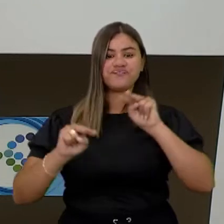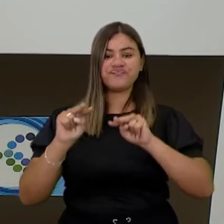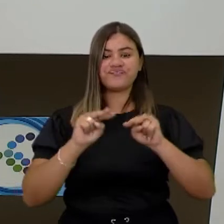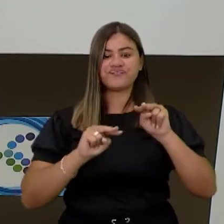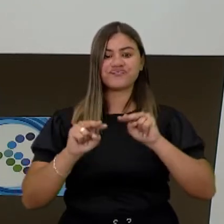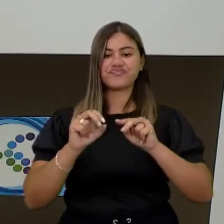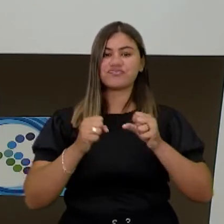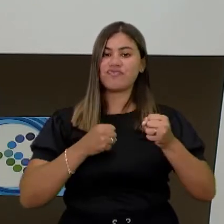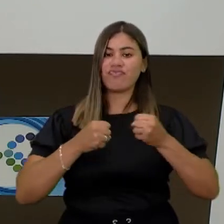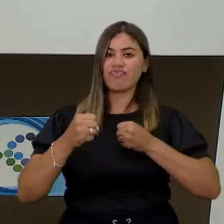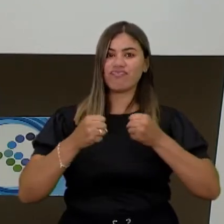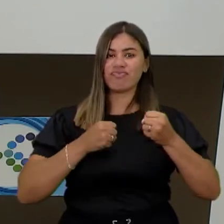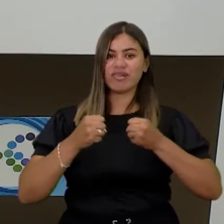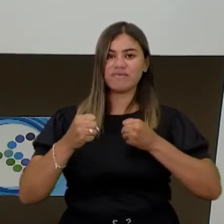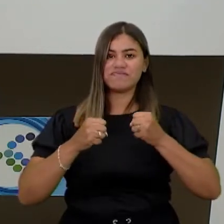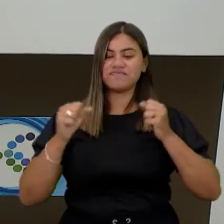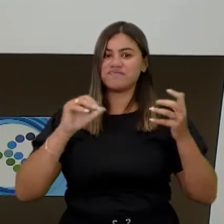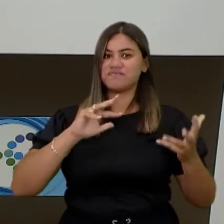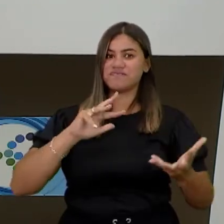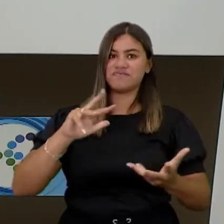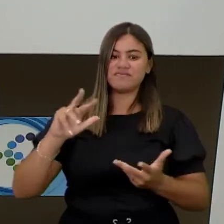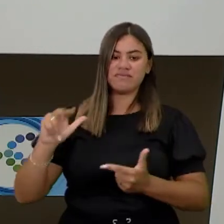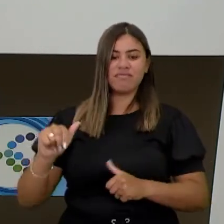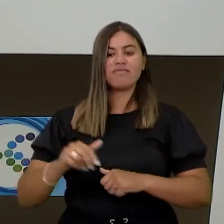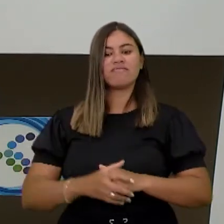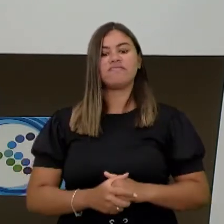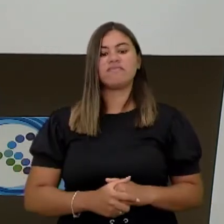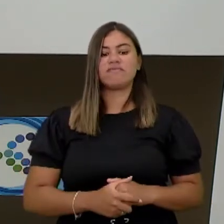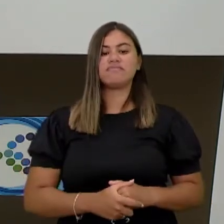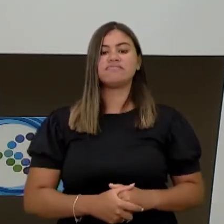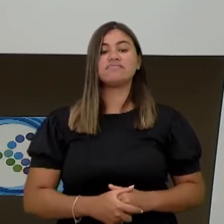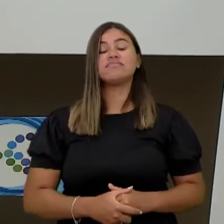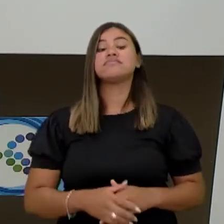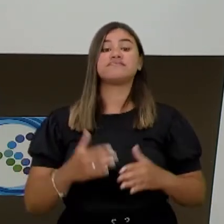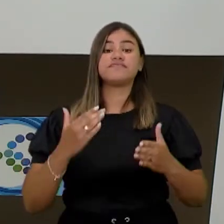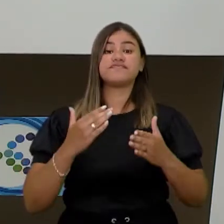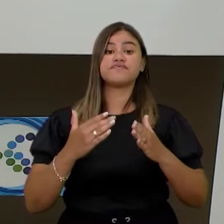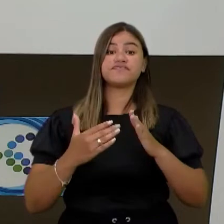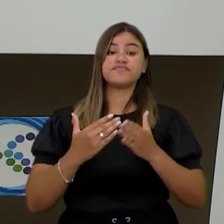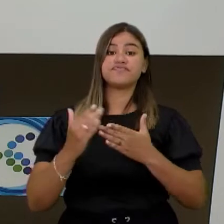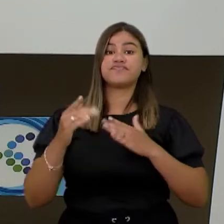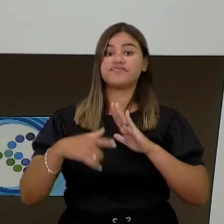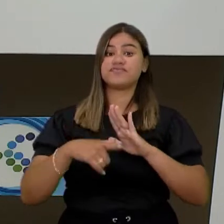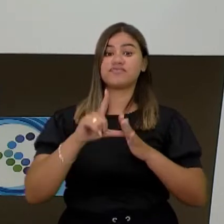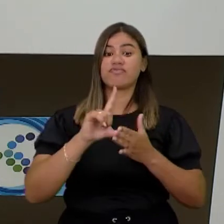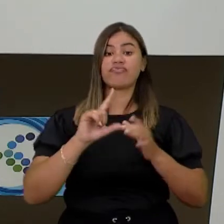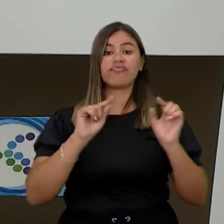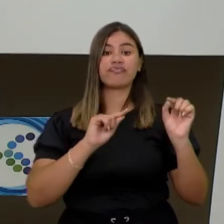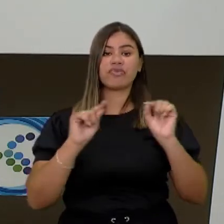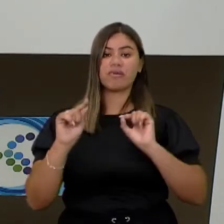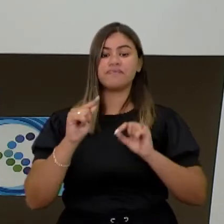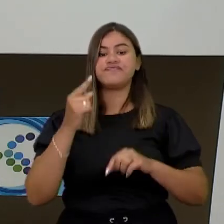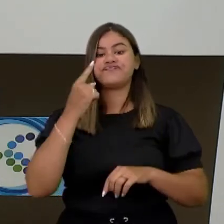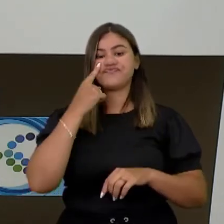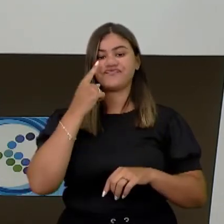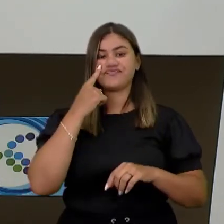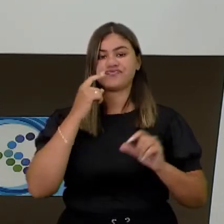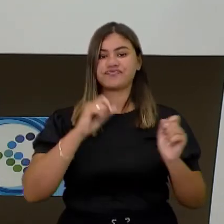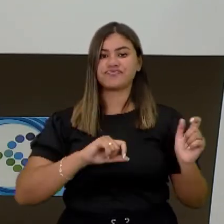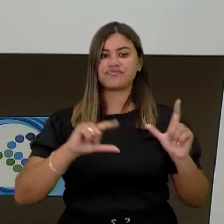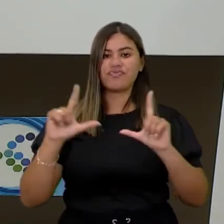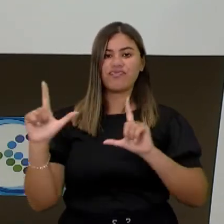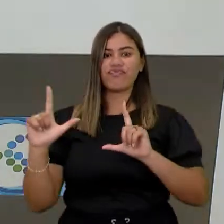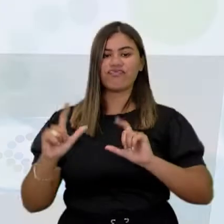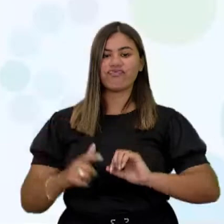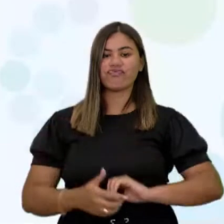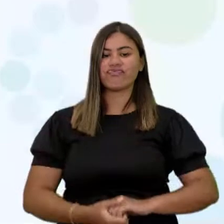Imprensa Internacional. Antes de começar qualquer coisa, vamos para os nossos créditos. Na tela, o crédito, nós